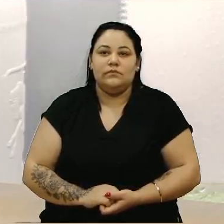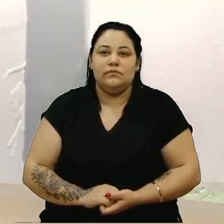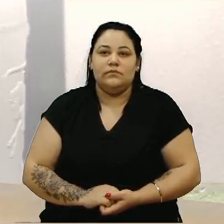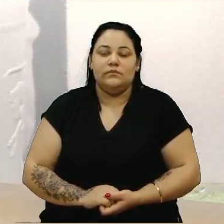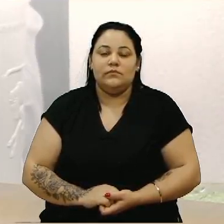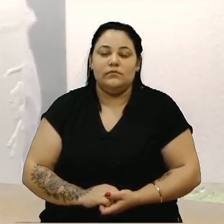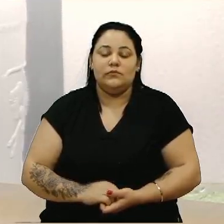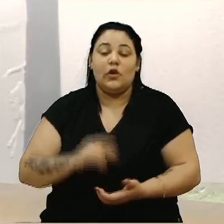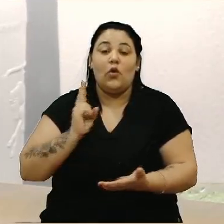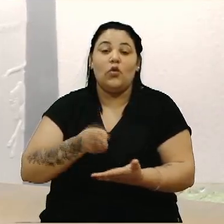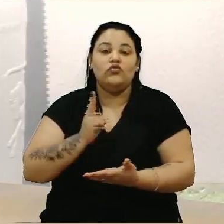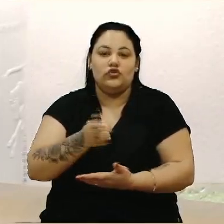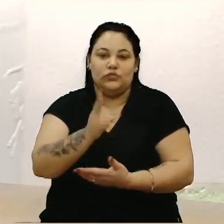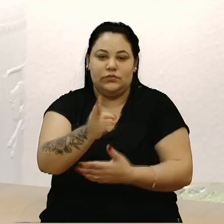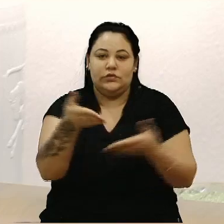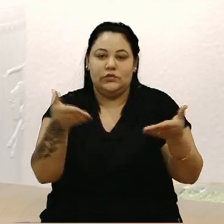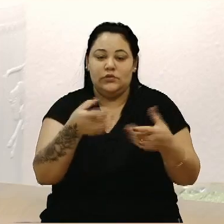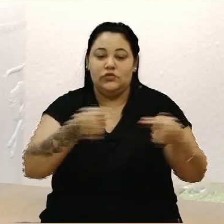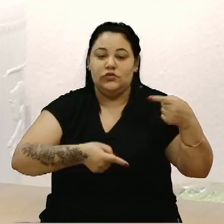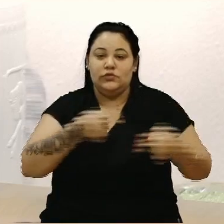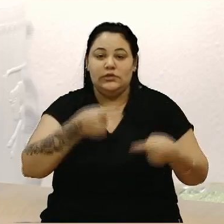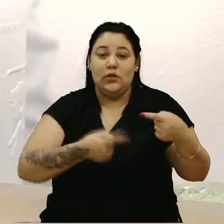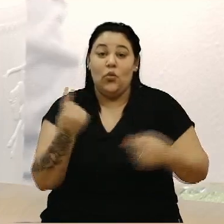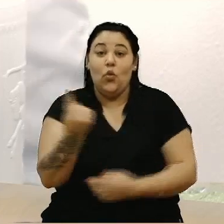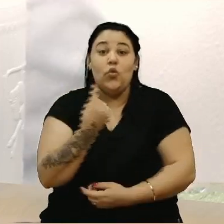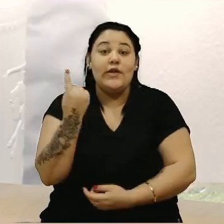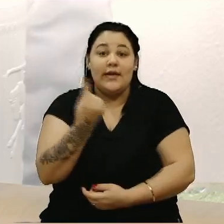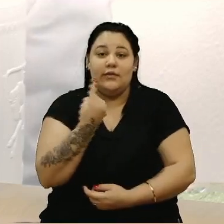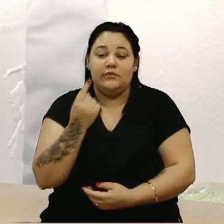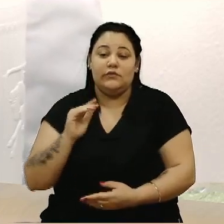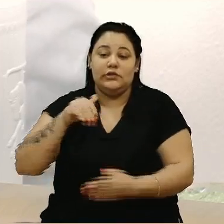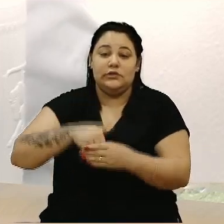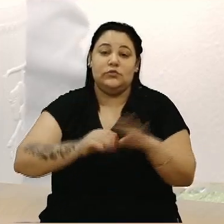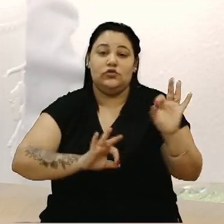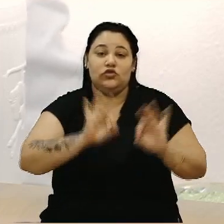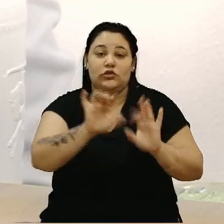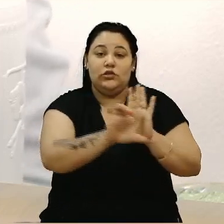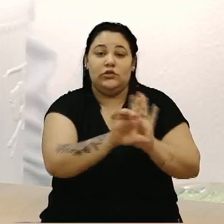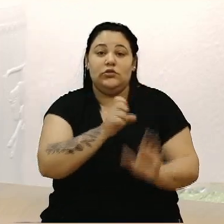Seguimos a ordem do dia. Em discussão única e votação, o projeto de lei número